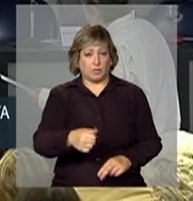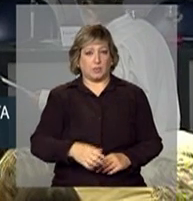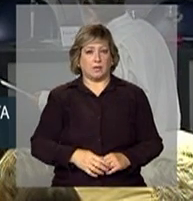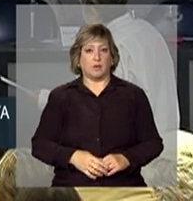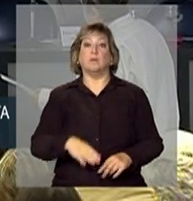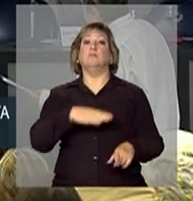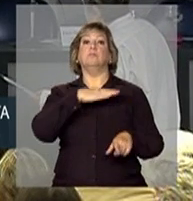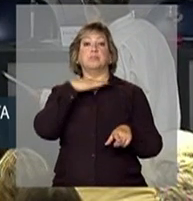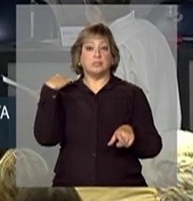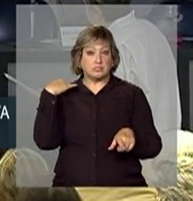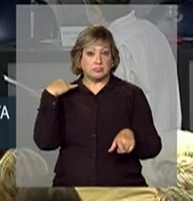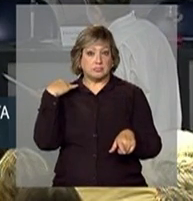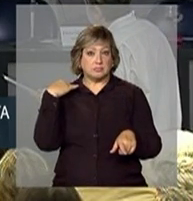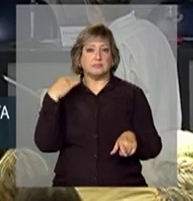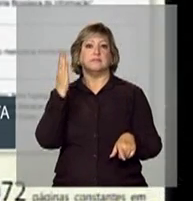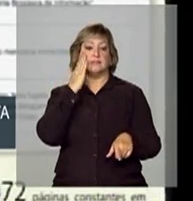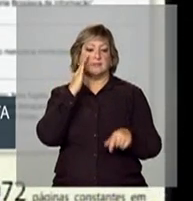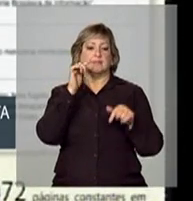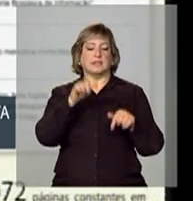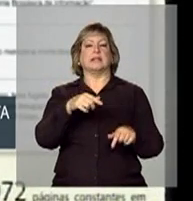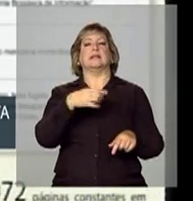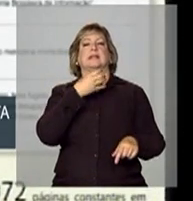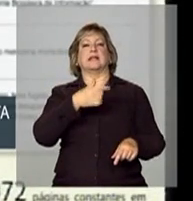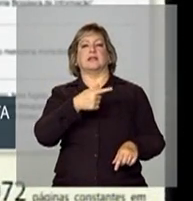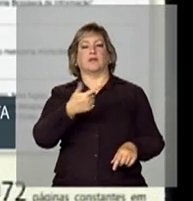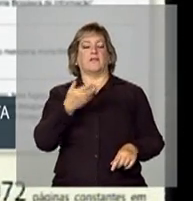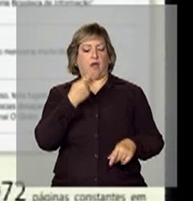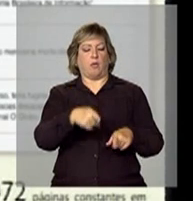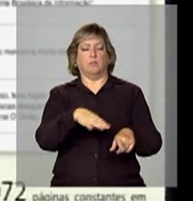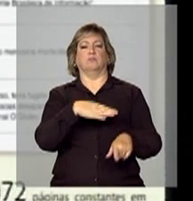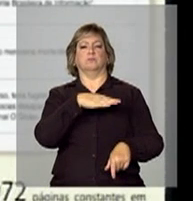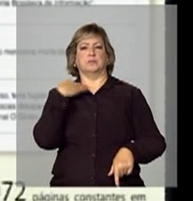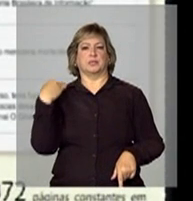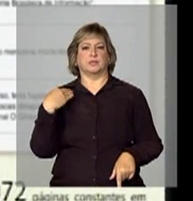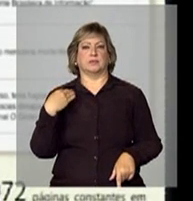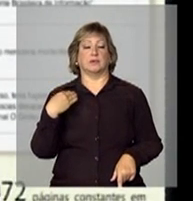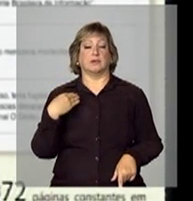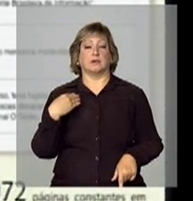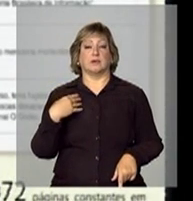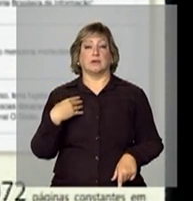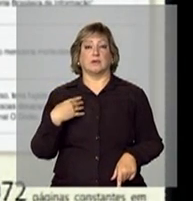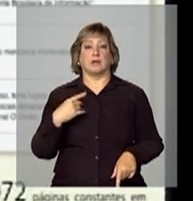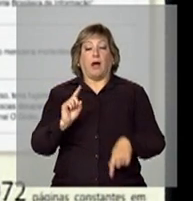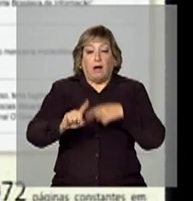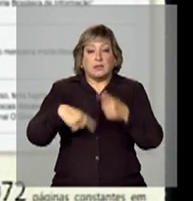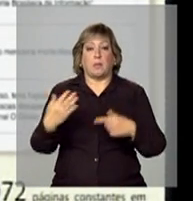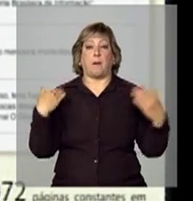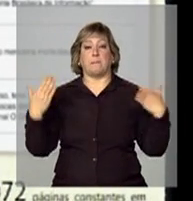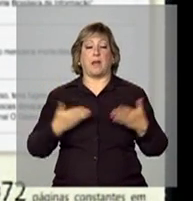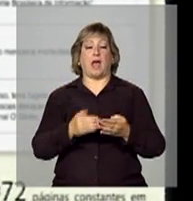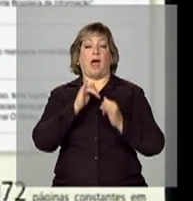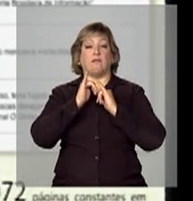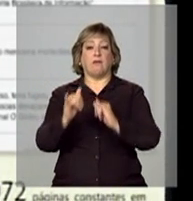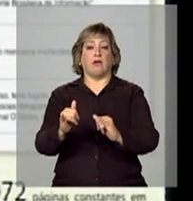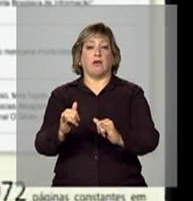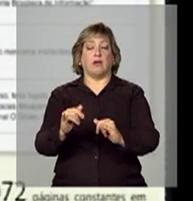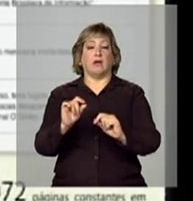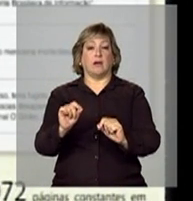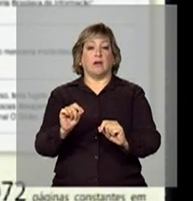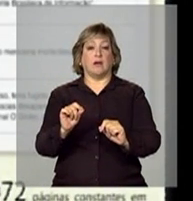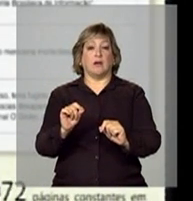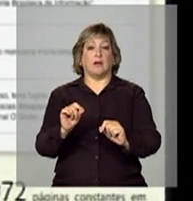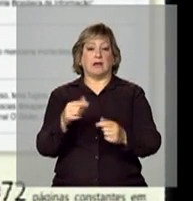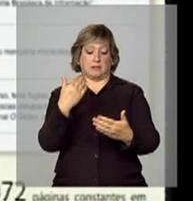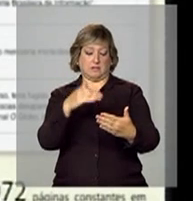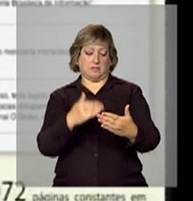1971, morto, sabe-se que está morto em dezembro de 72, e a Marinha informa que consta